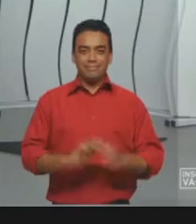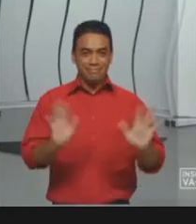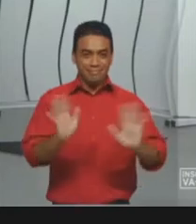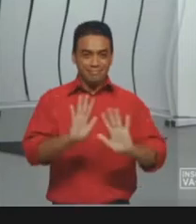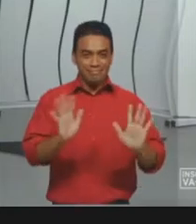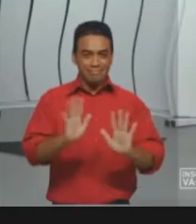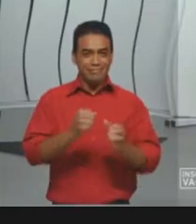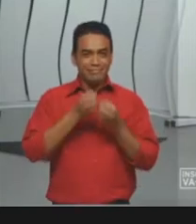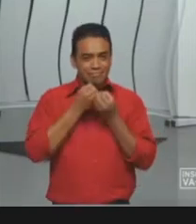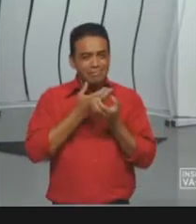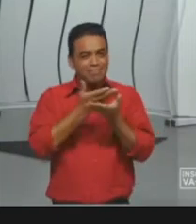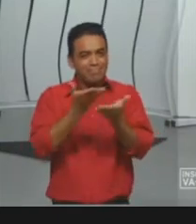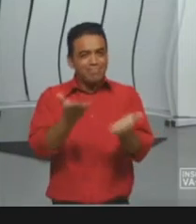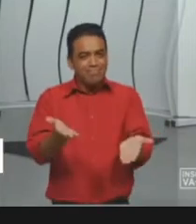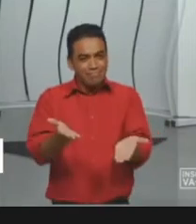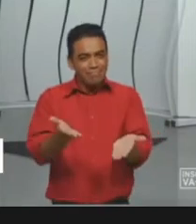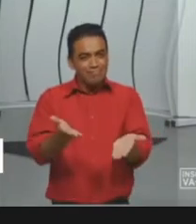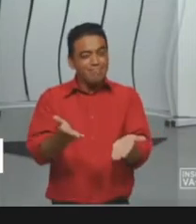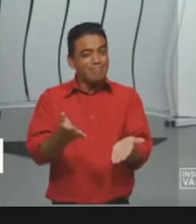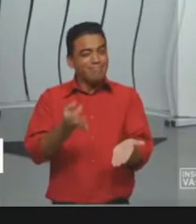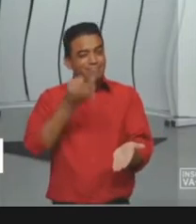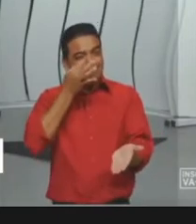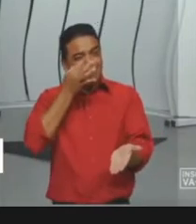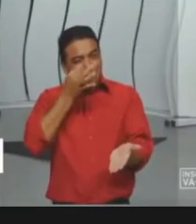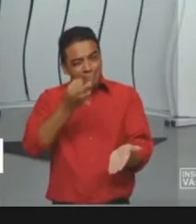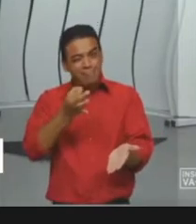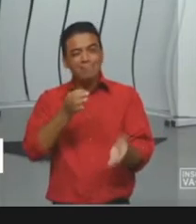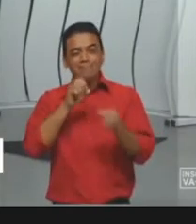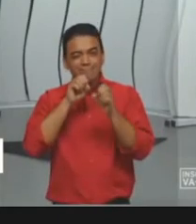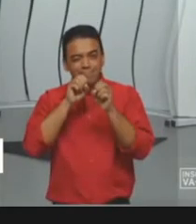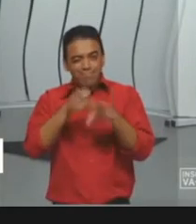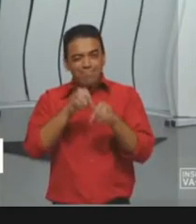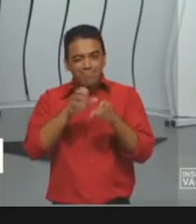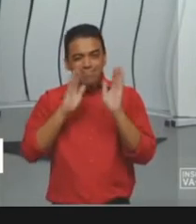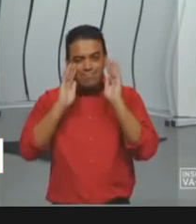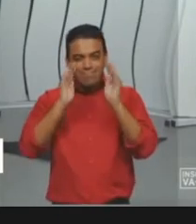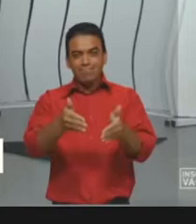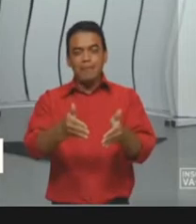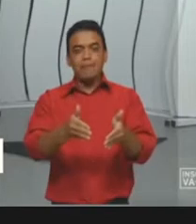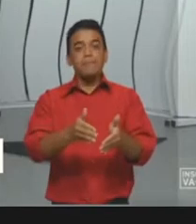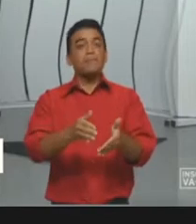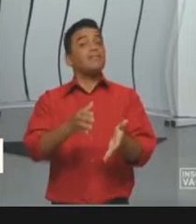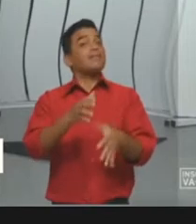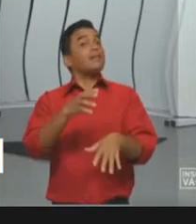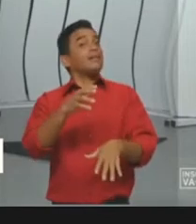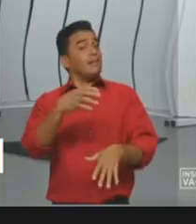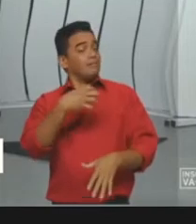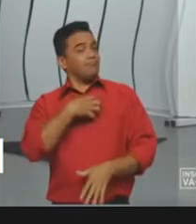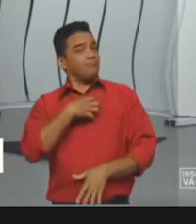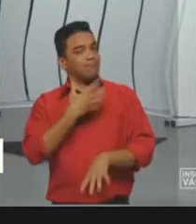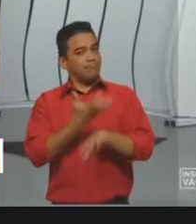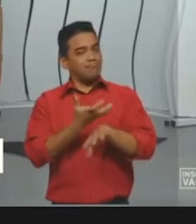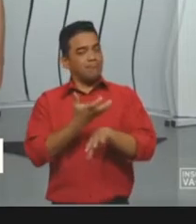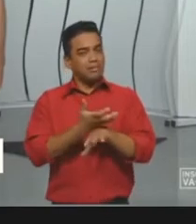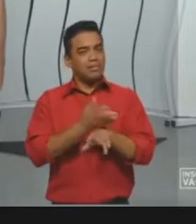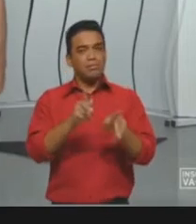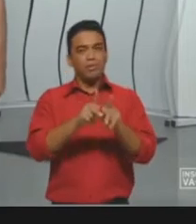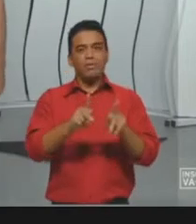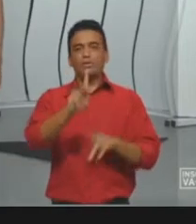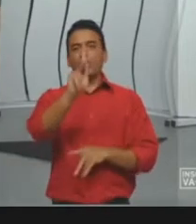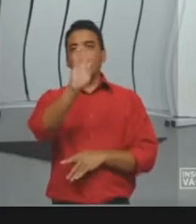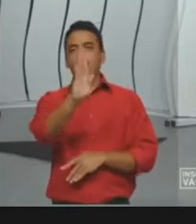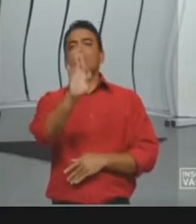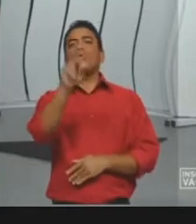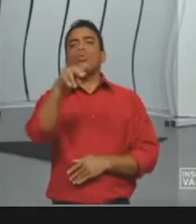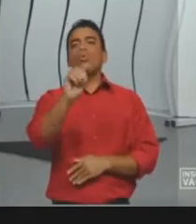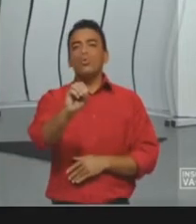Olá, seja bem-vindo a mais um Se Liga na Educação de Ciências. Eu sou o Bruno Galvão, vou falar com você, aluno do 7º